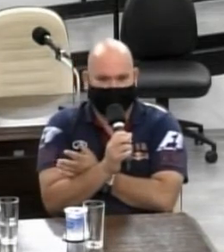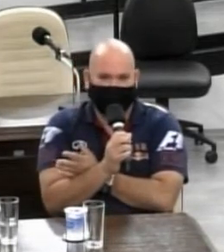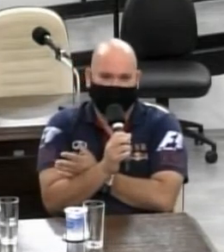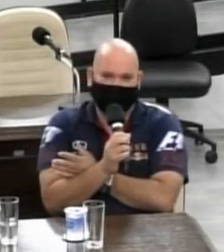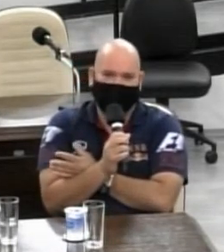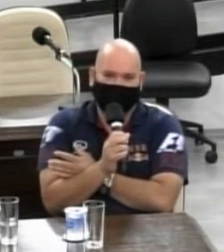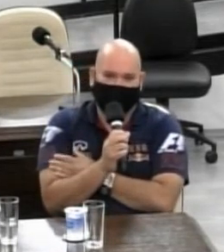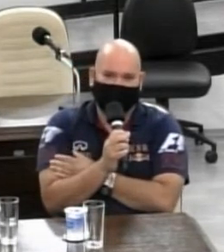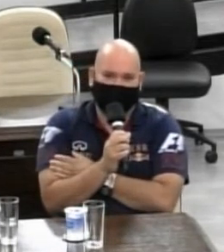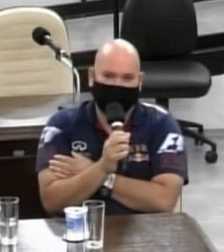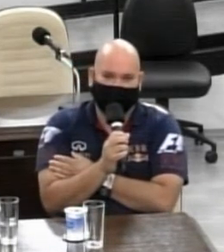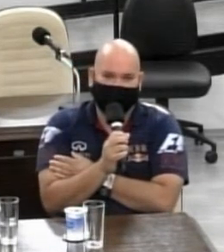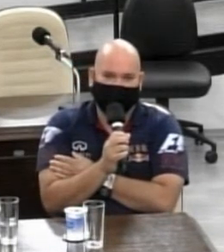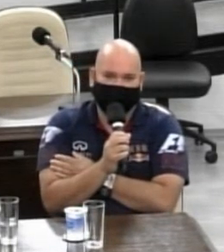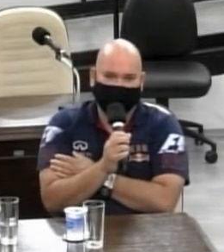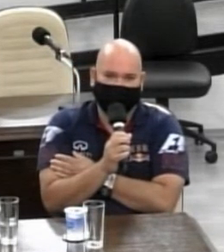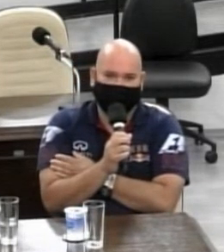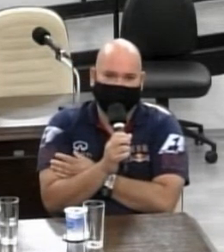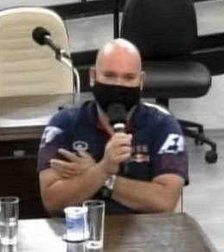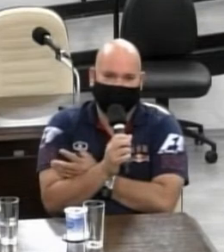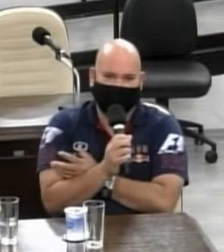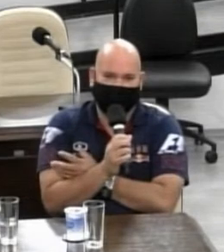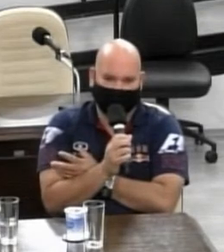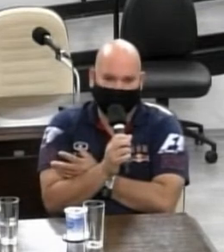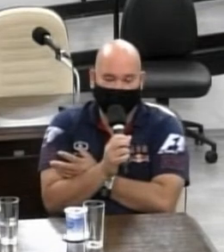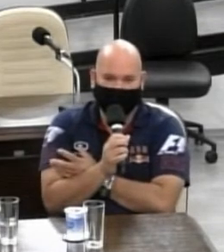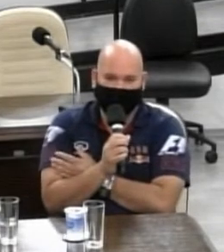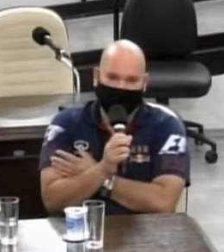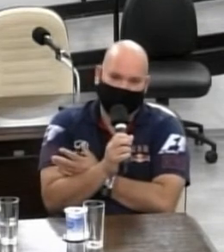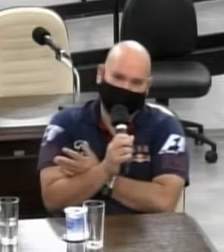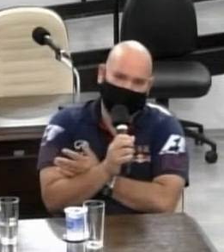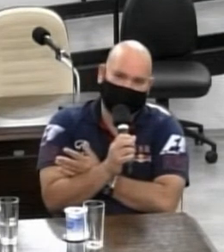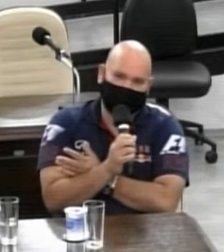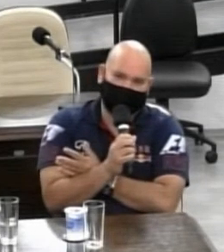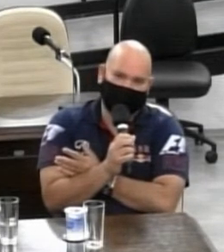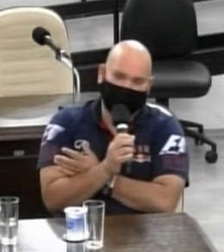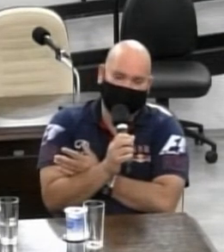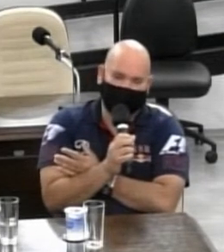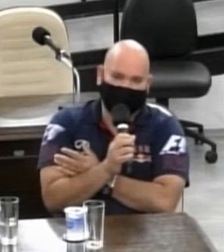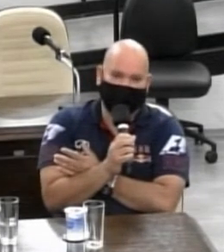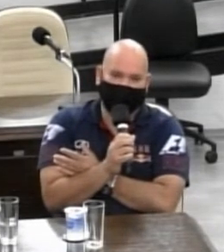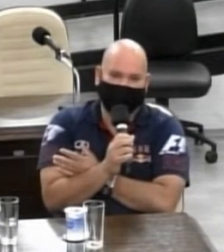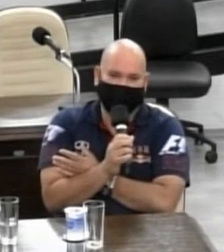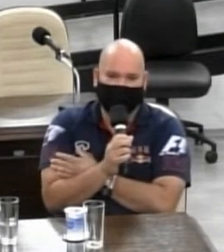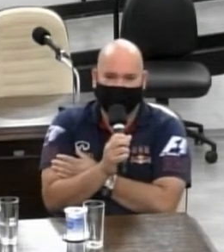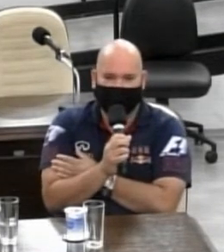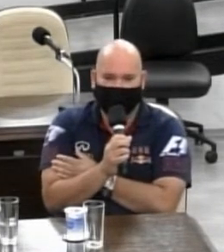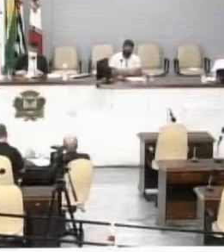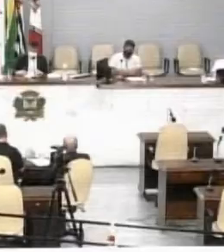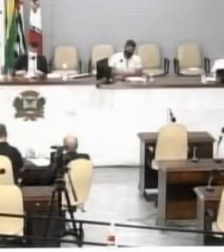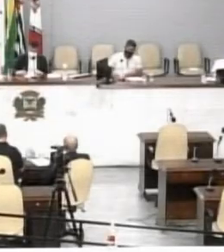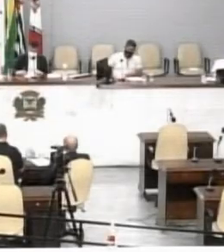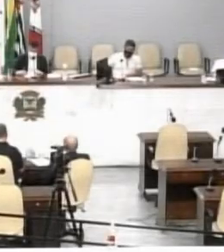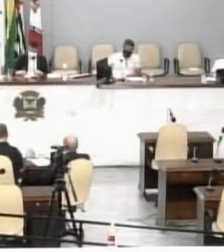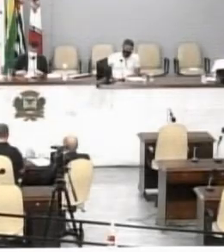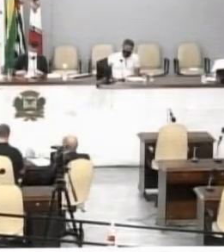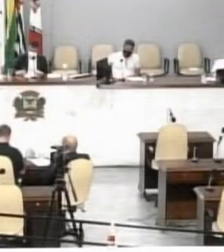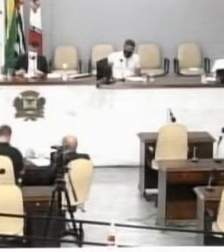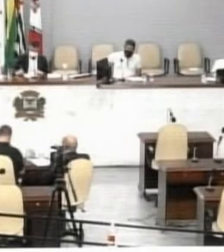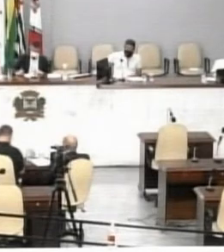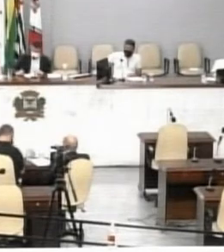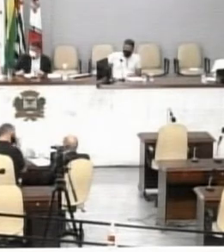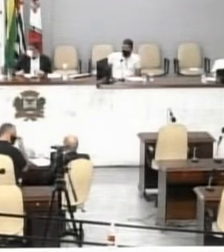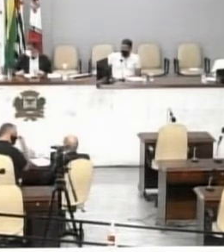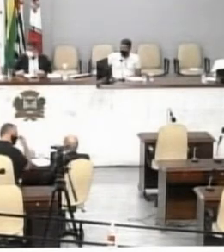Segurança Eletrônica a respeito de gravações em vídeo do aparelho de ponto da garagem municipal. Em seguida,